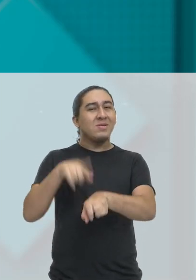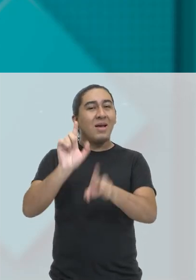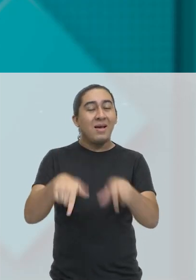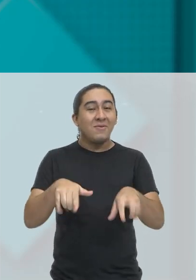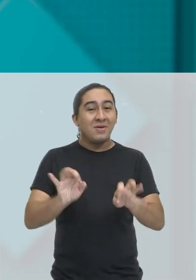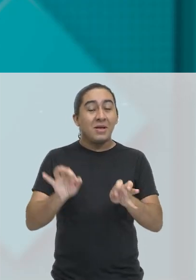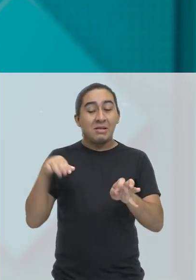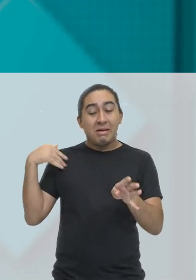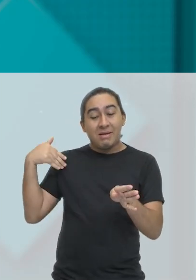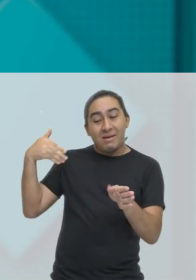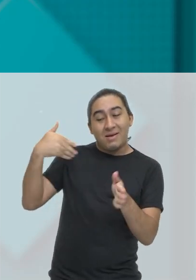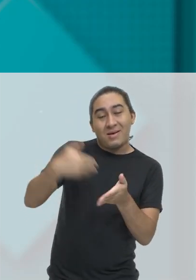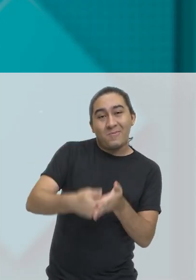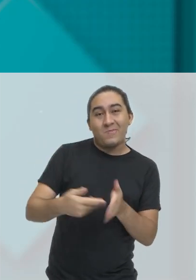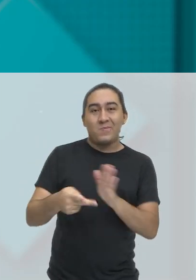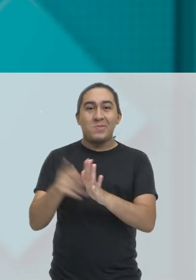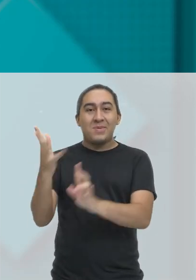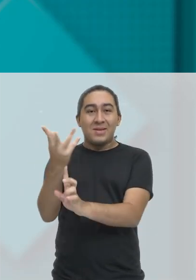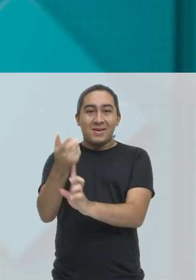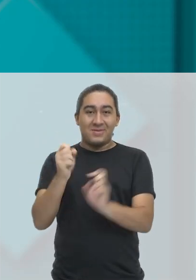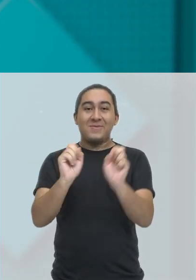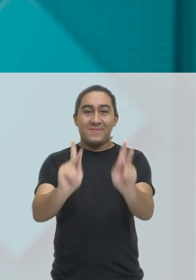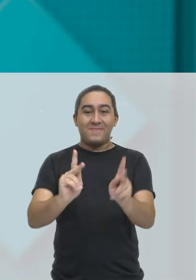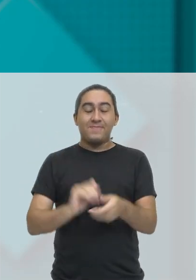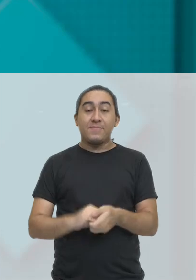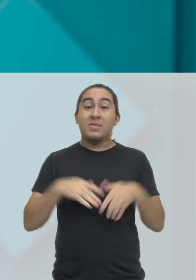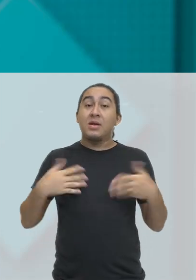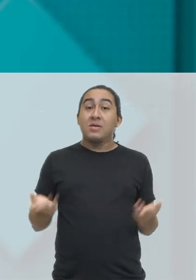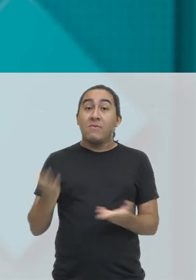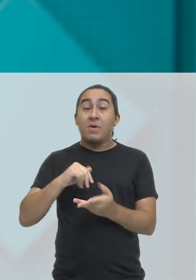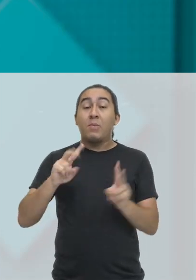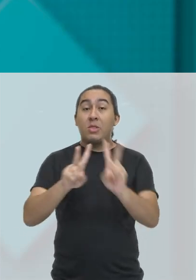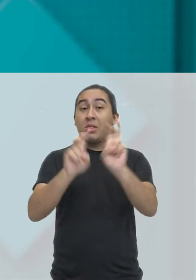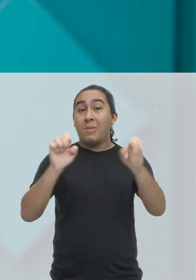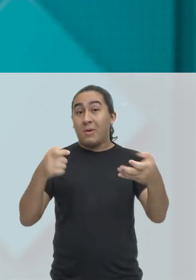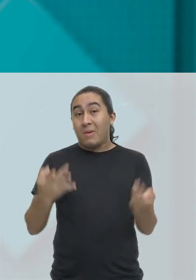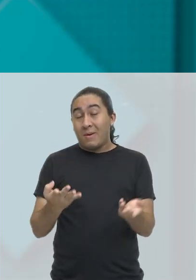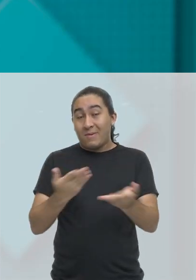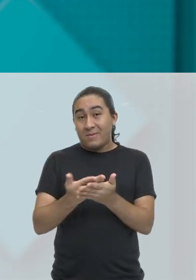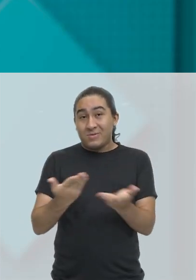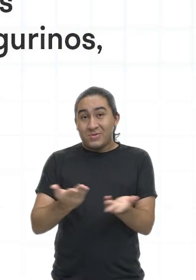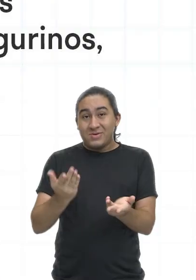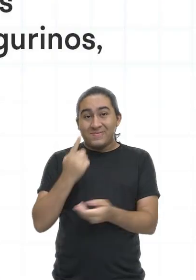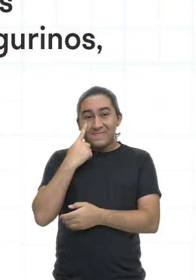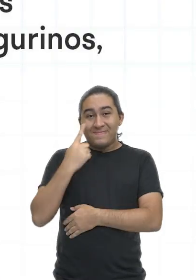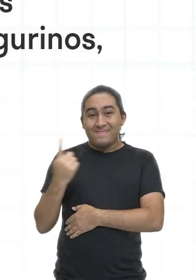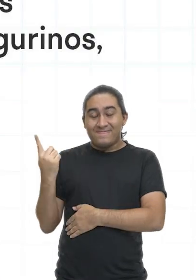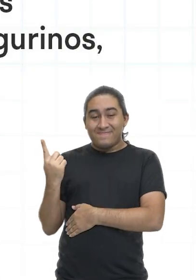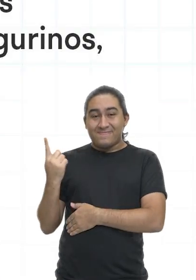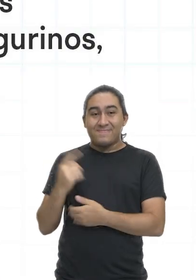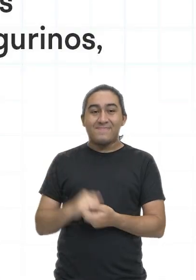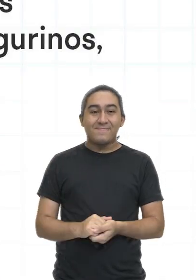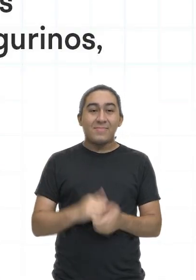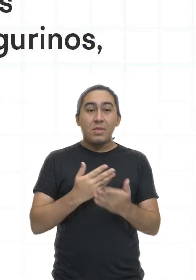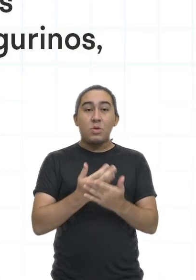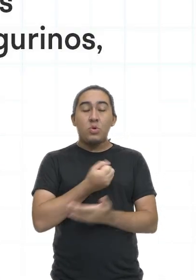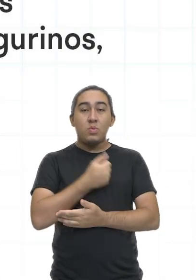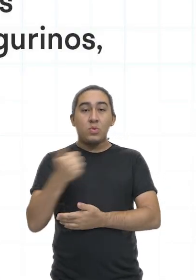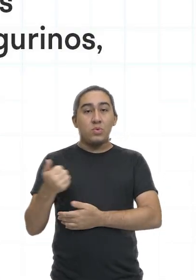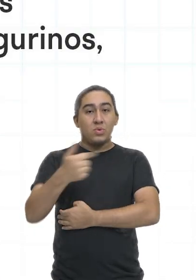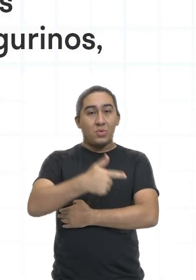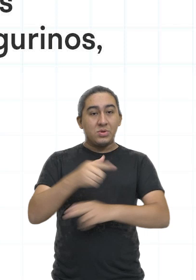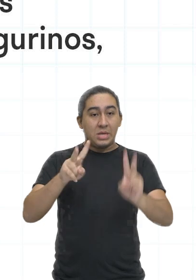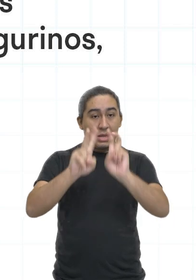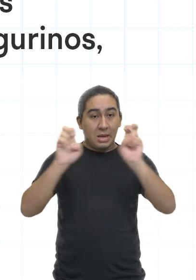nesse percurso que envolve a arte, ok? Então, vamos ver o que nós temos para a aula de hoje. Aula número